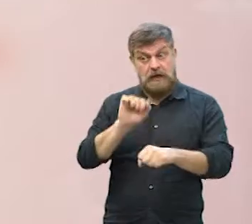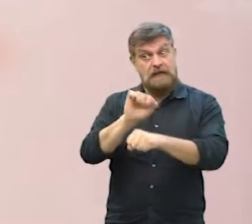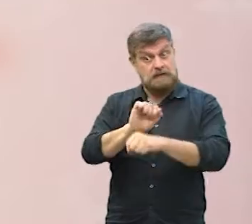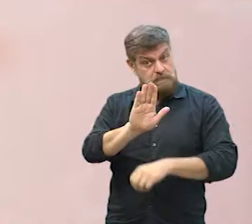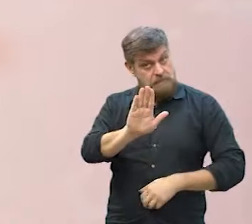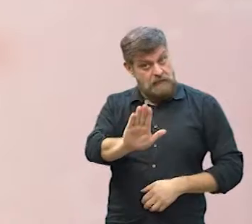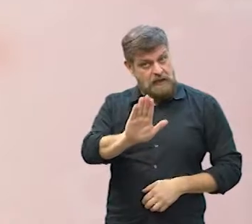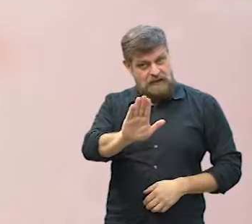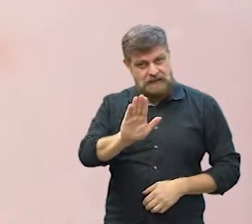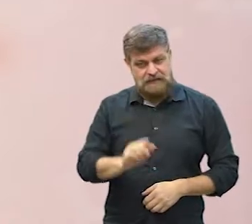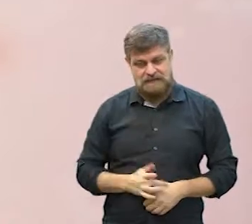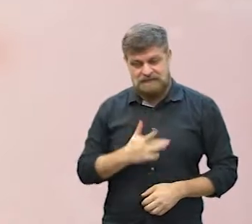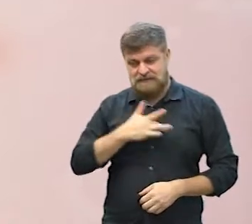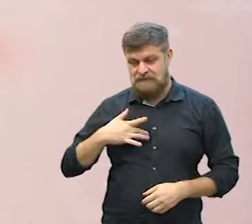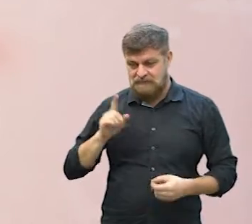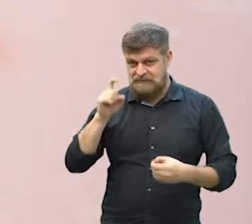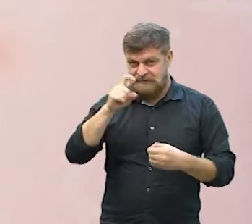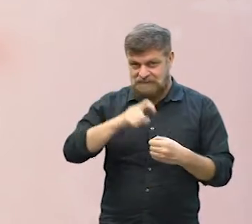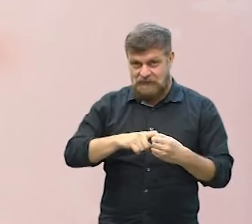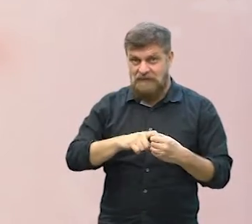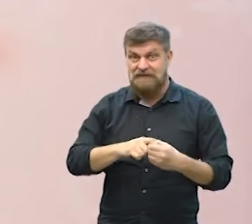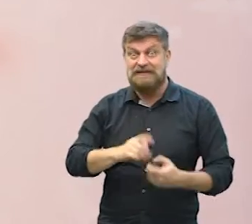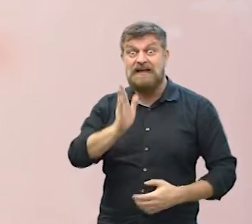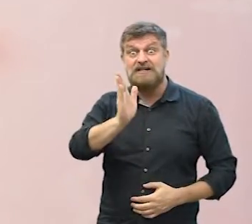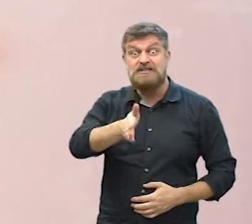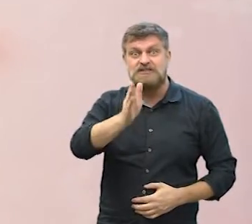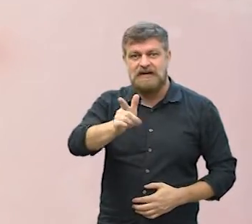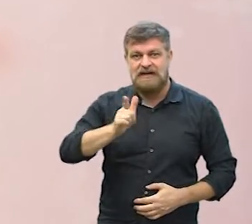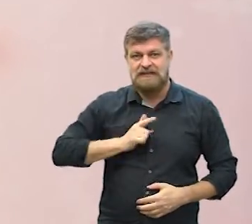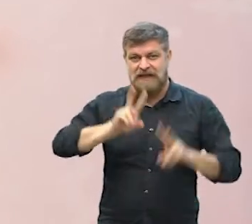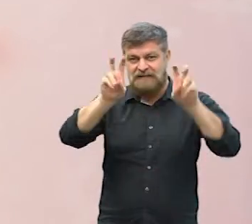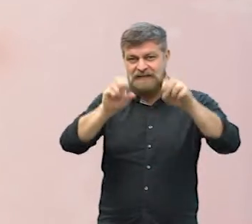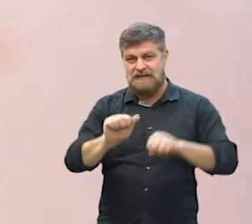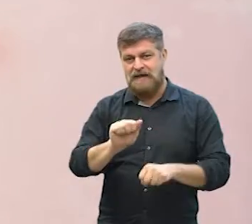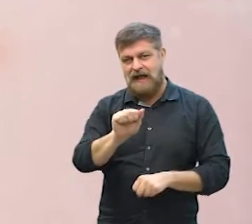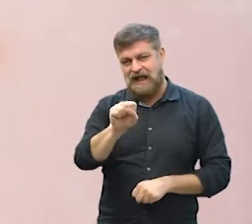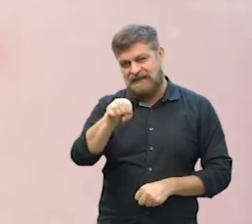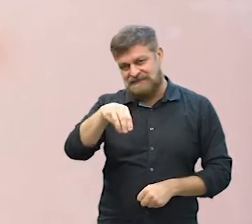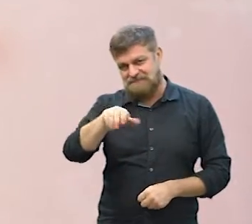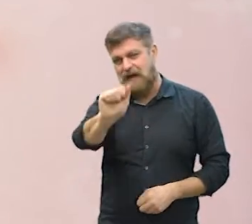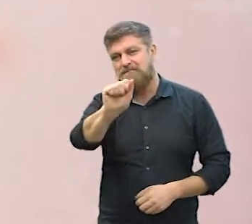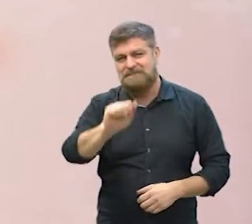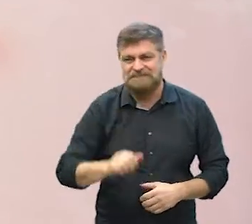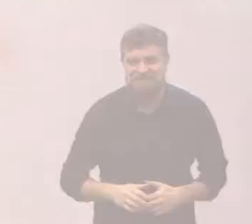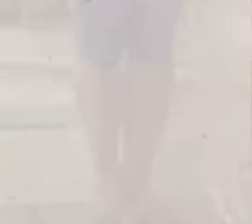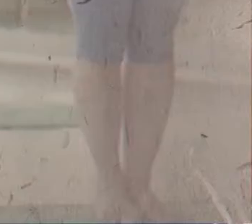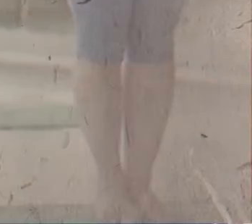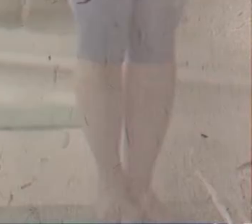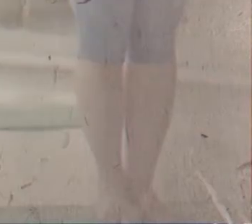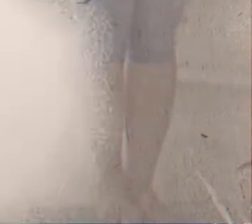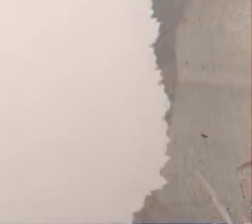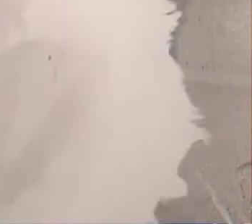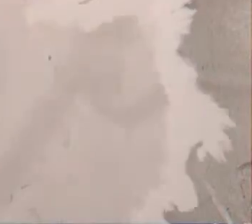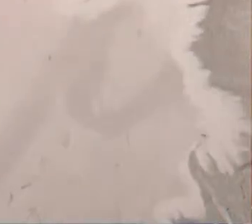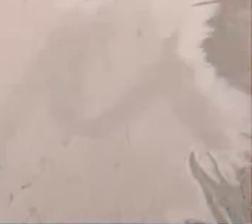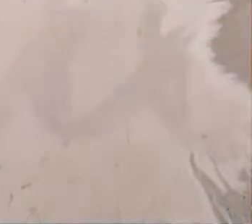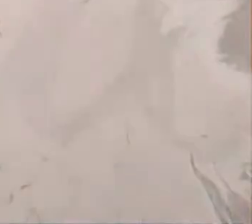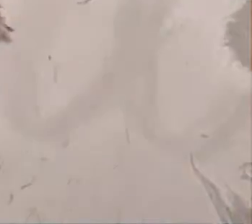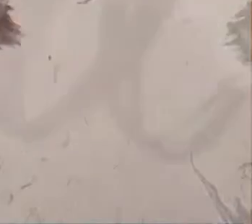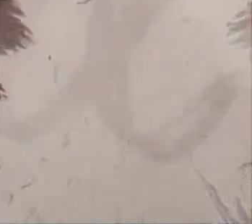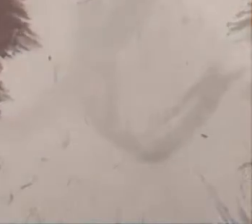intervalo. E você de casa, não saia daí, porque o Saúde é Vida volta já já para falar sobre asma.